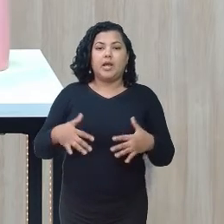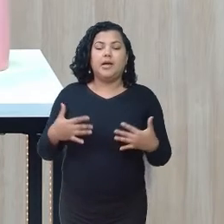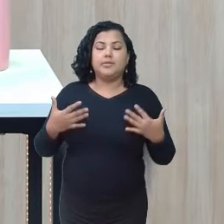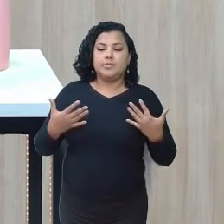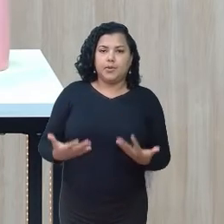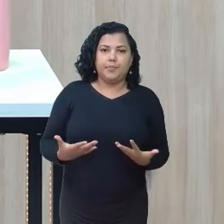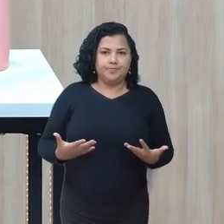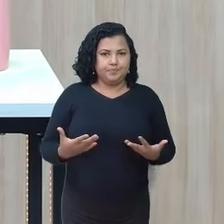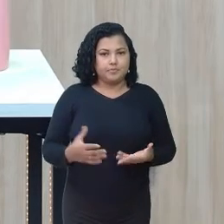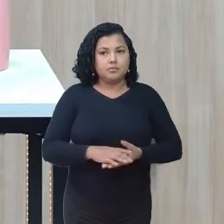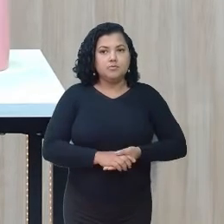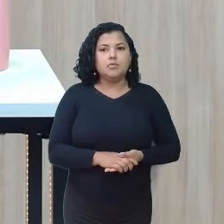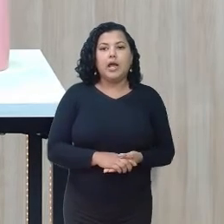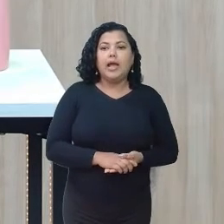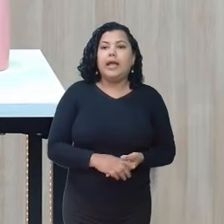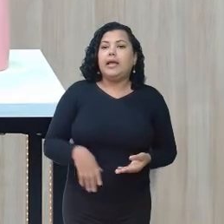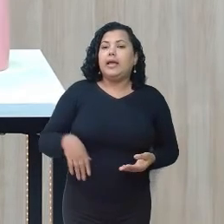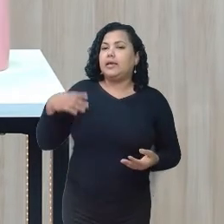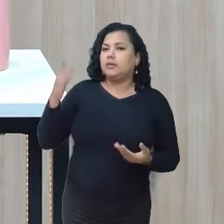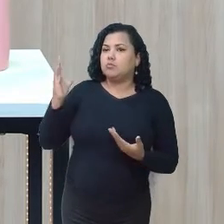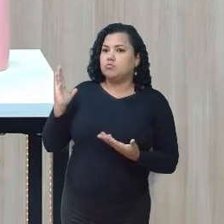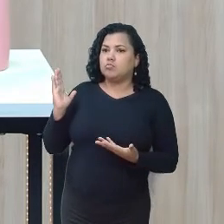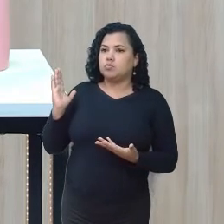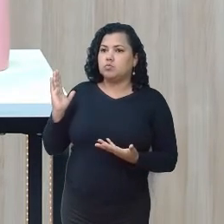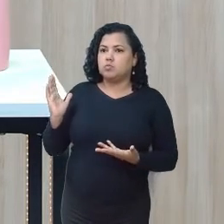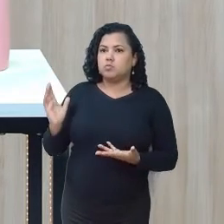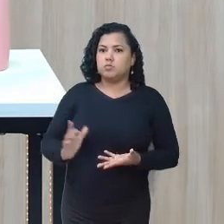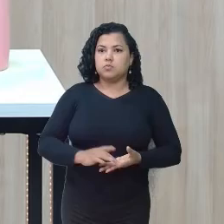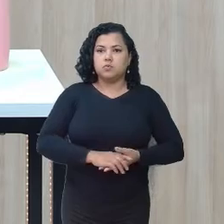quando podemos chamar de óvulo?